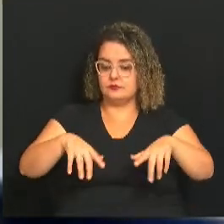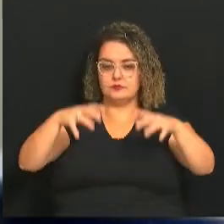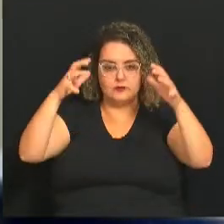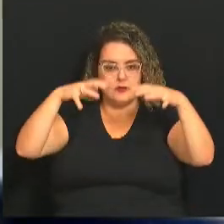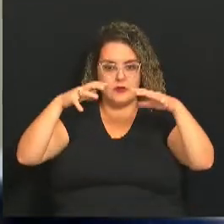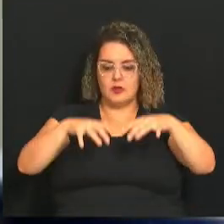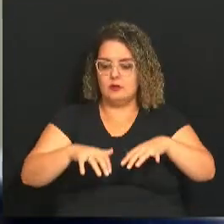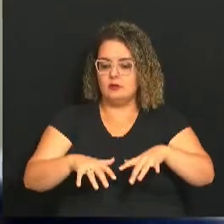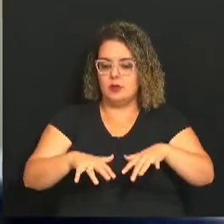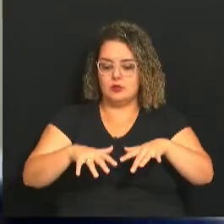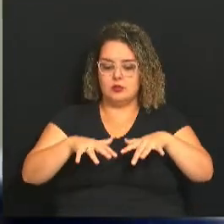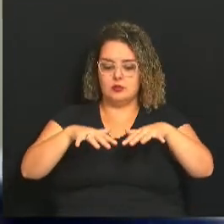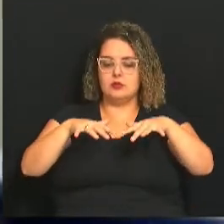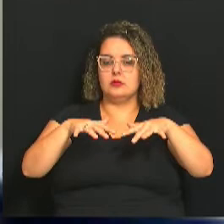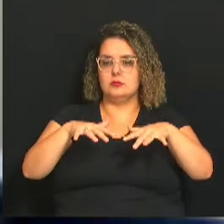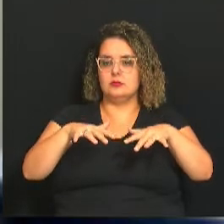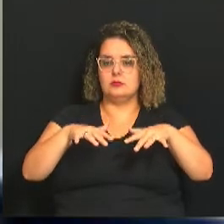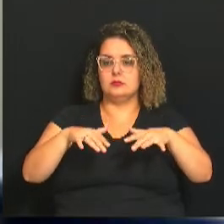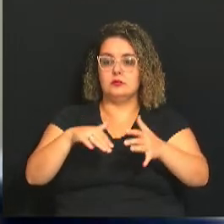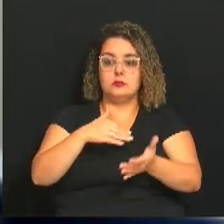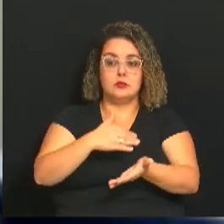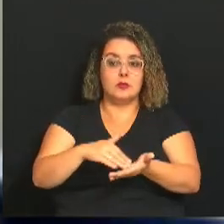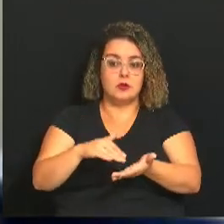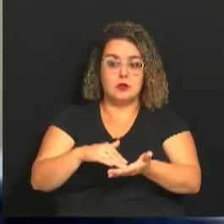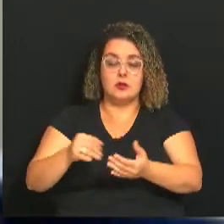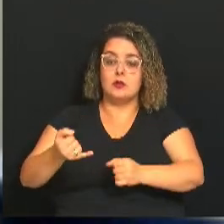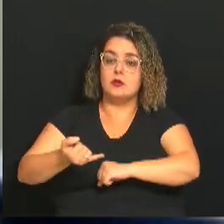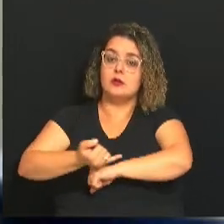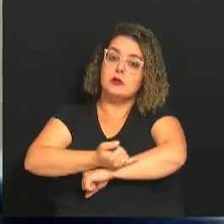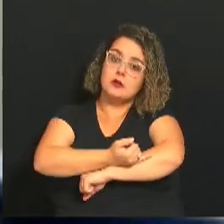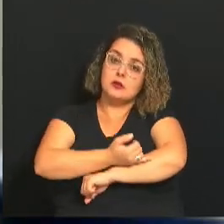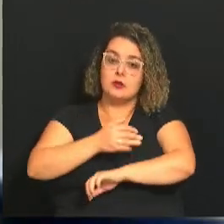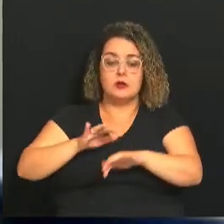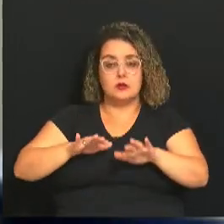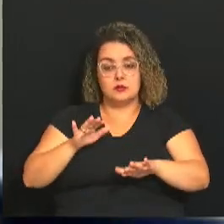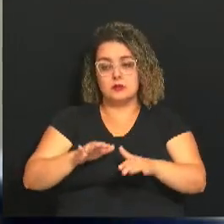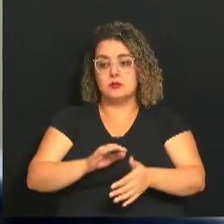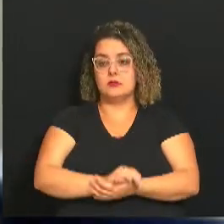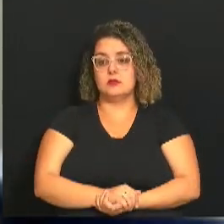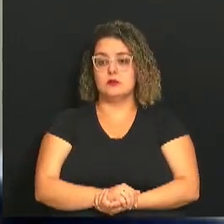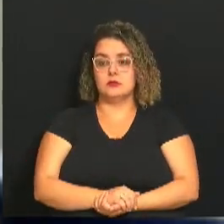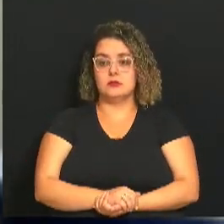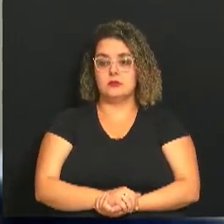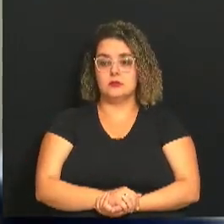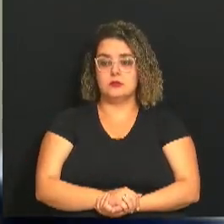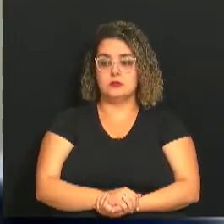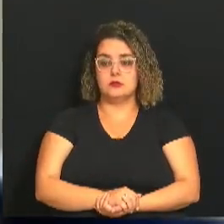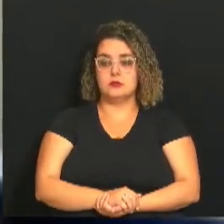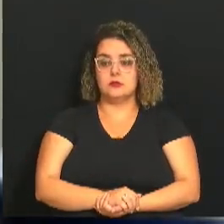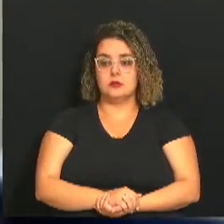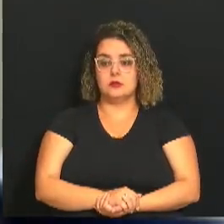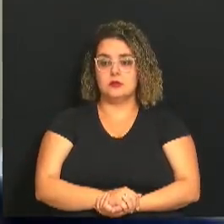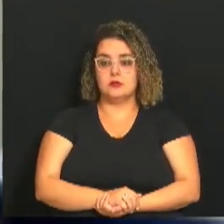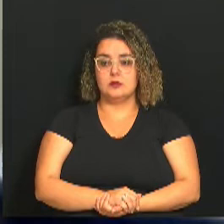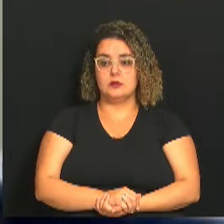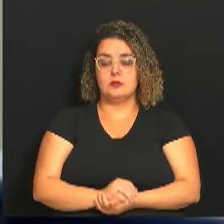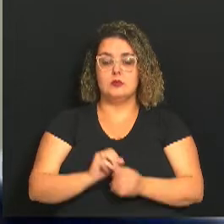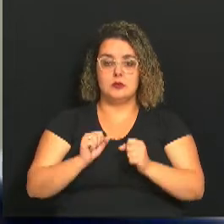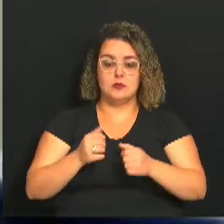que ser da Secretaria de Infraestrutura, talvez, tá? Para poder fazer aí uma